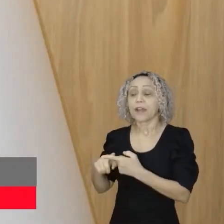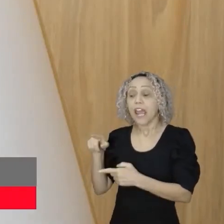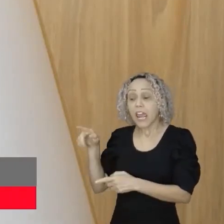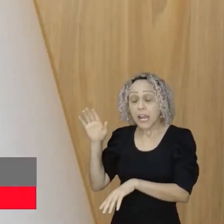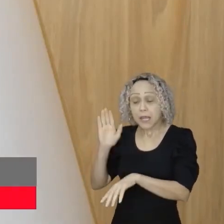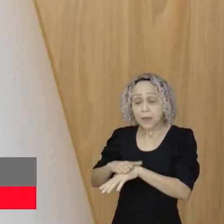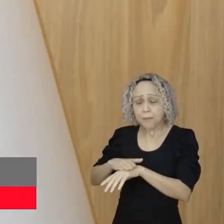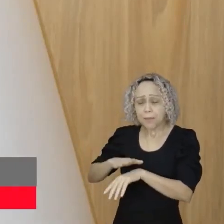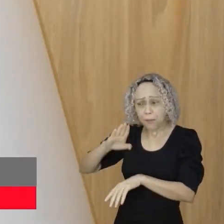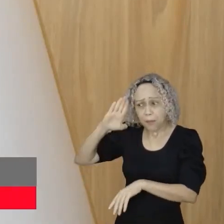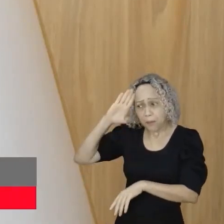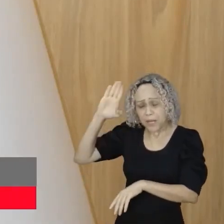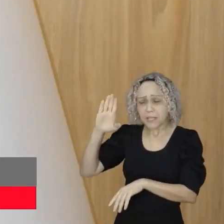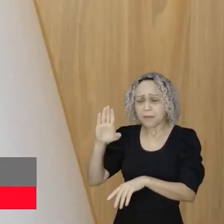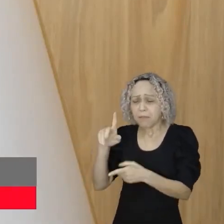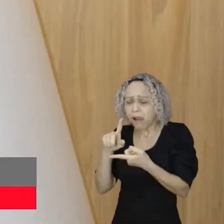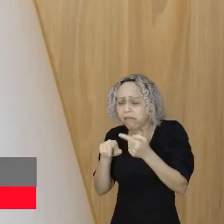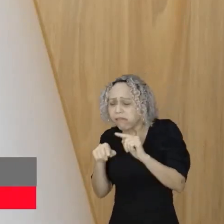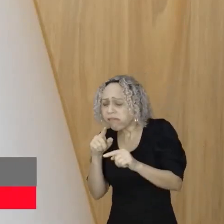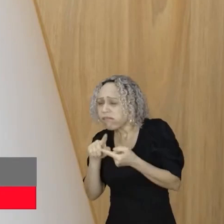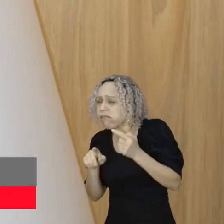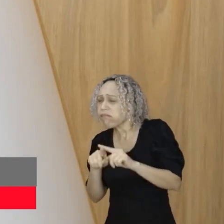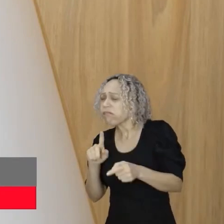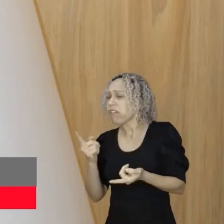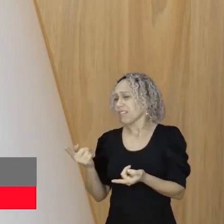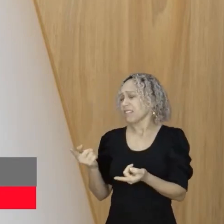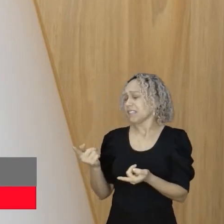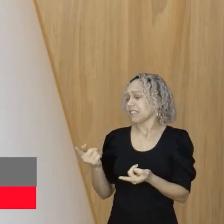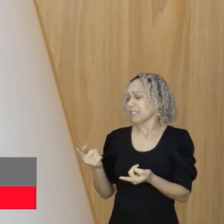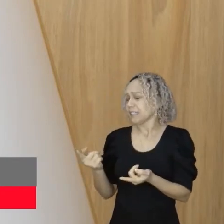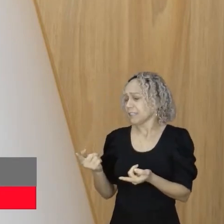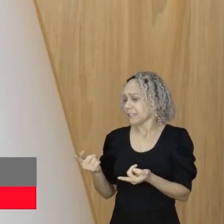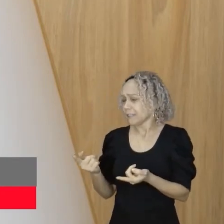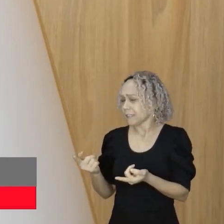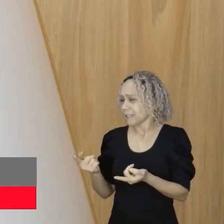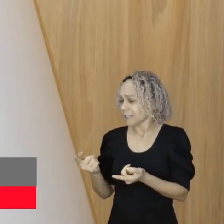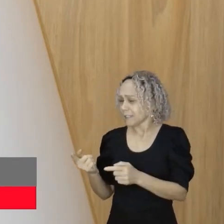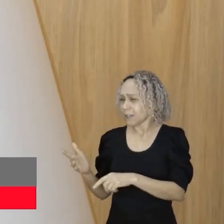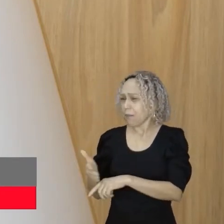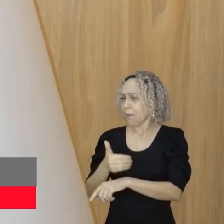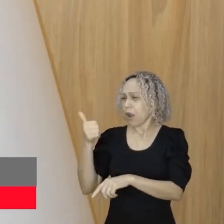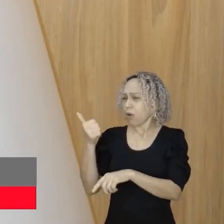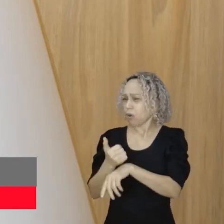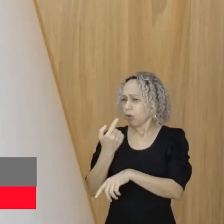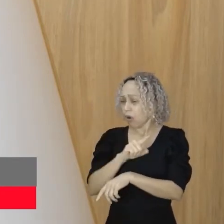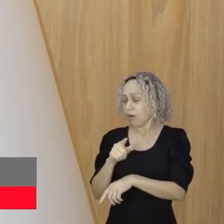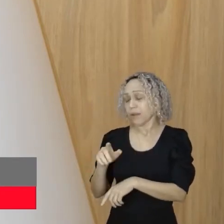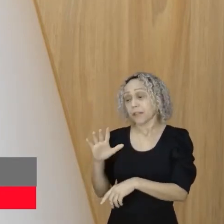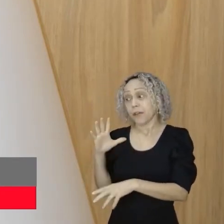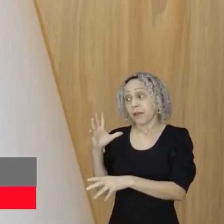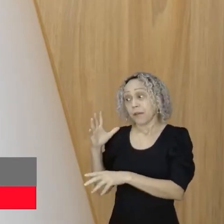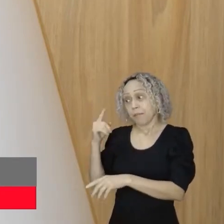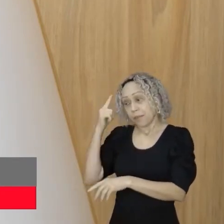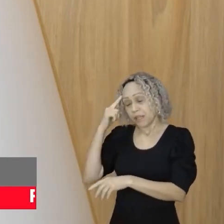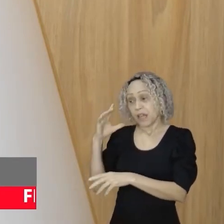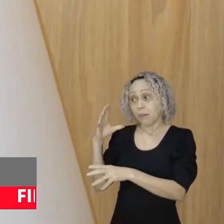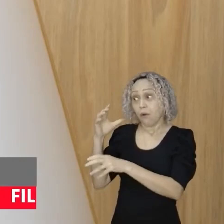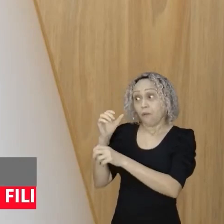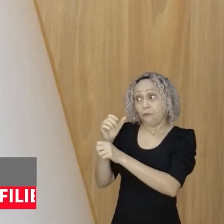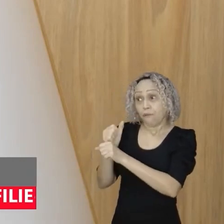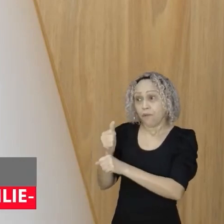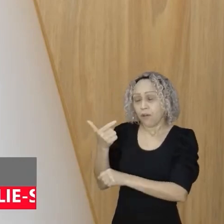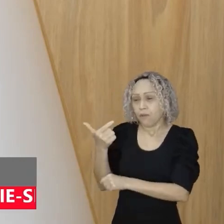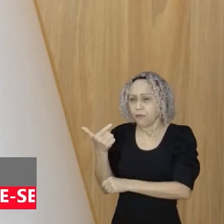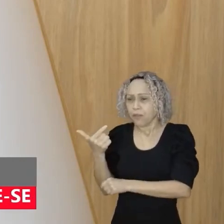golpe, nós somamos, no que ele foi indiciado, 29 anos de cadeia. Fora joias que ainda não entraram no